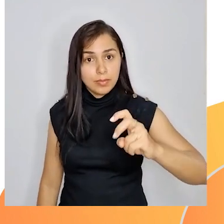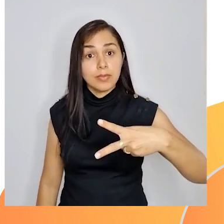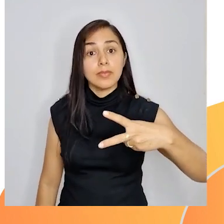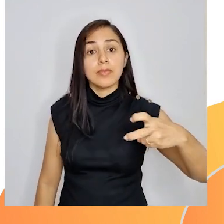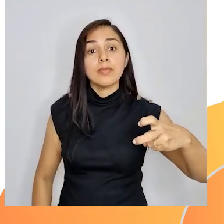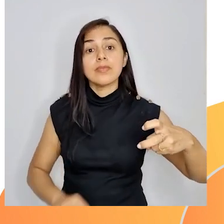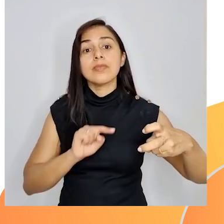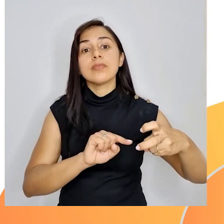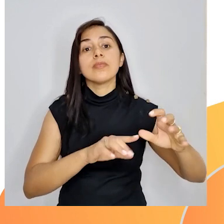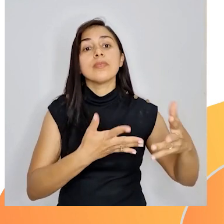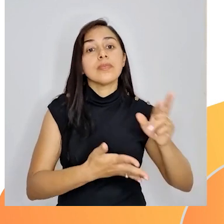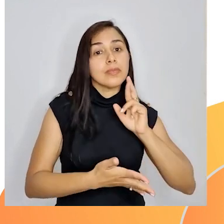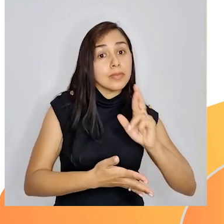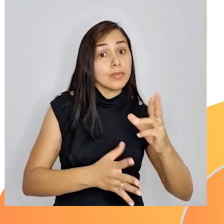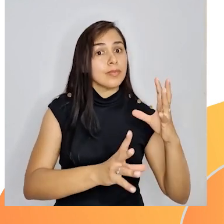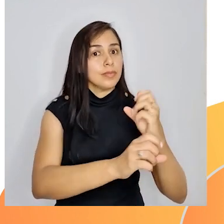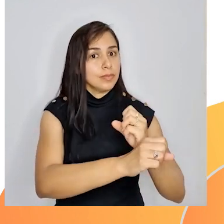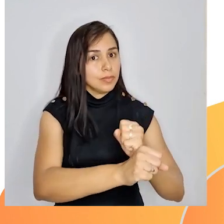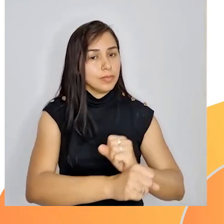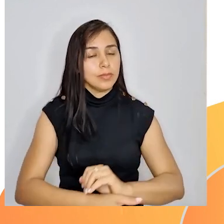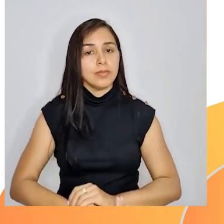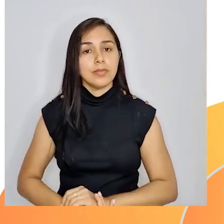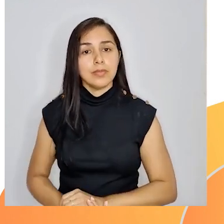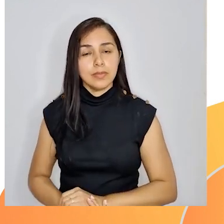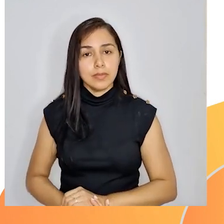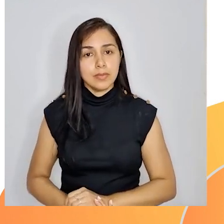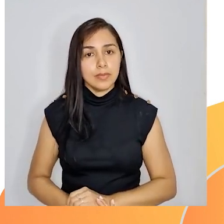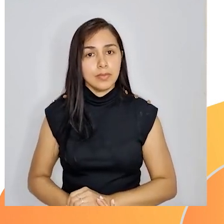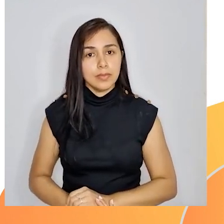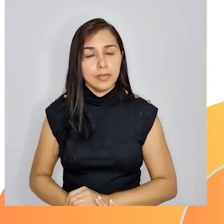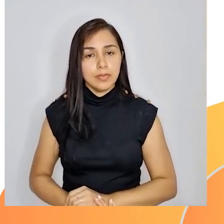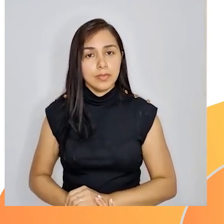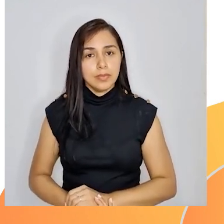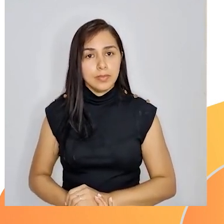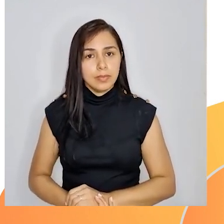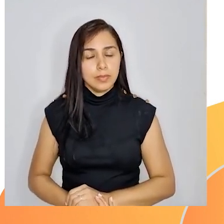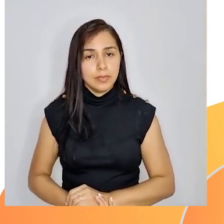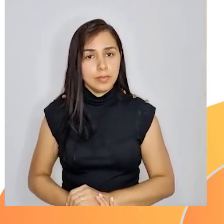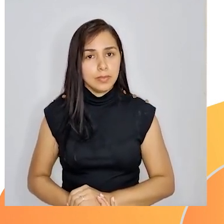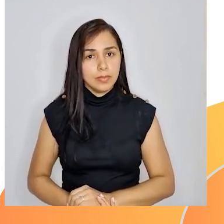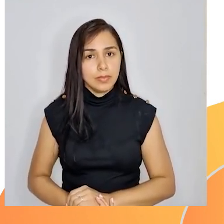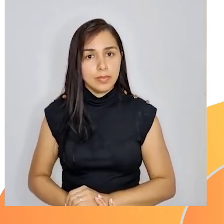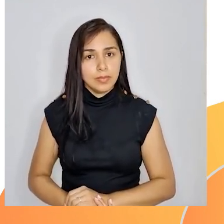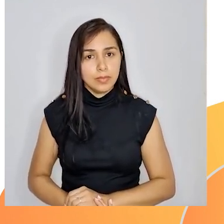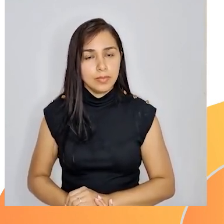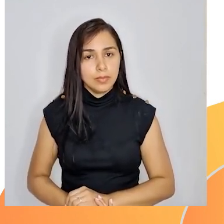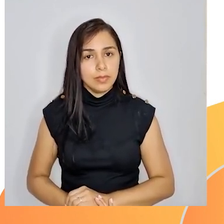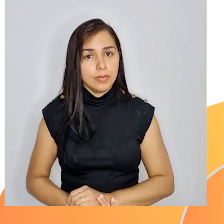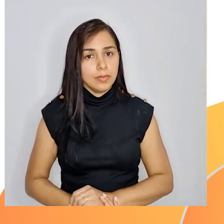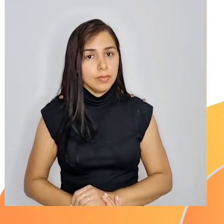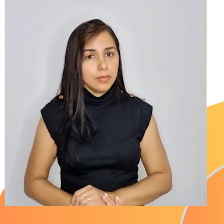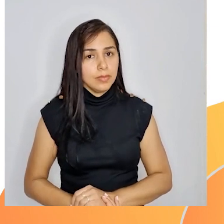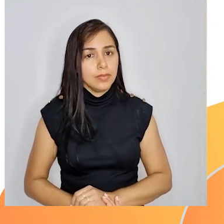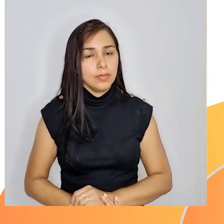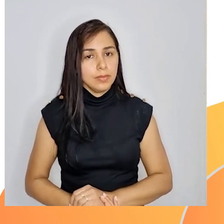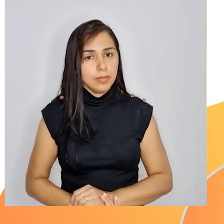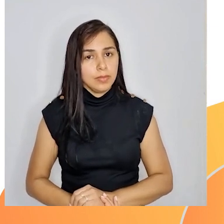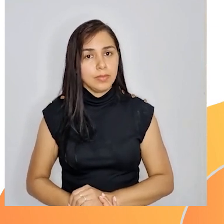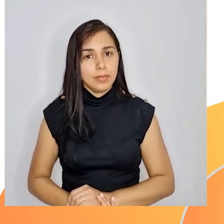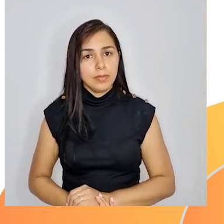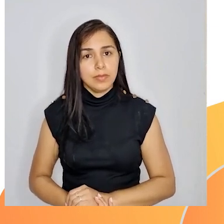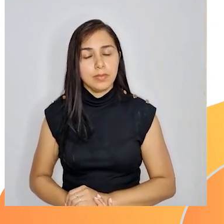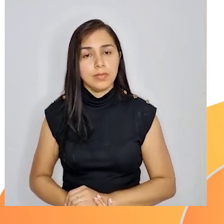x 1 é 5 + 2 é 7 e uma vezes 4 é 4 uma vez um é um